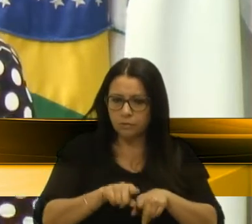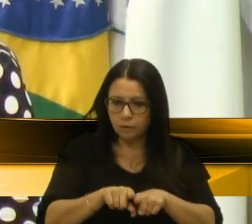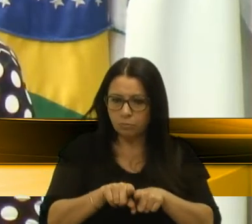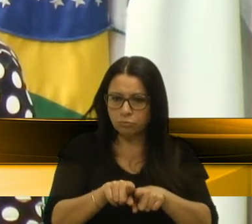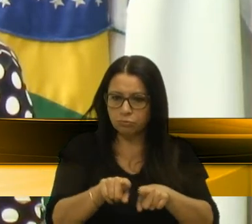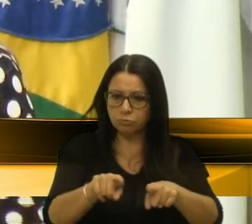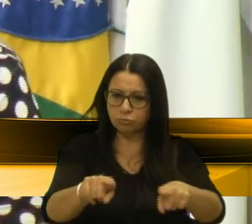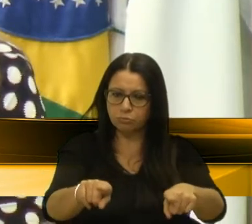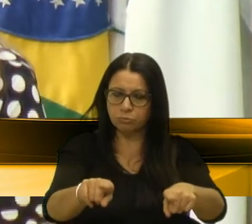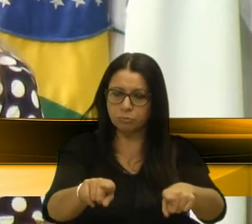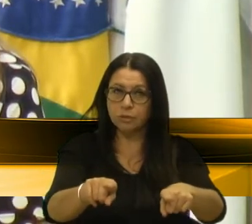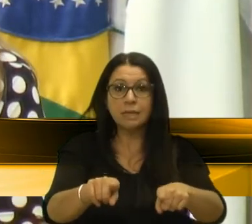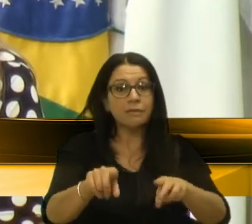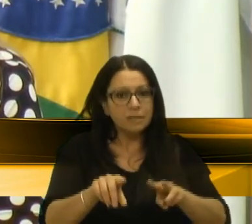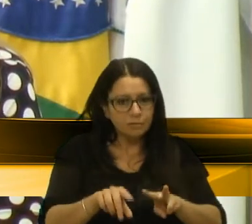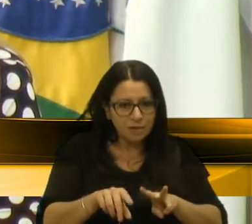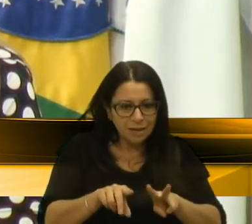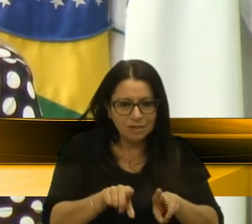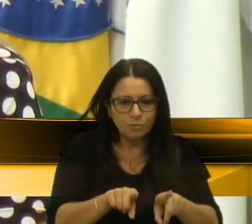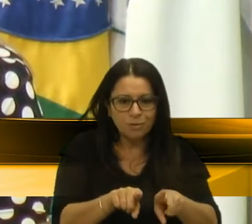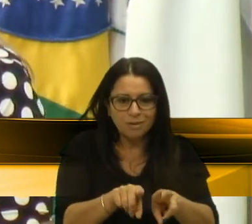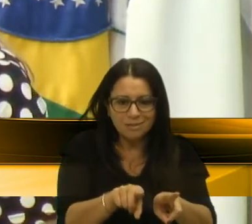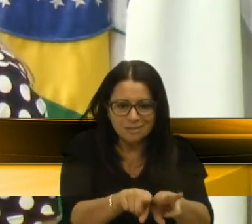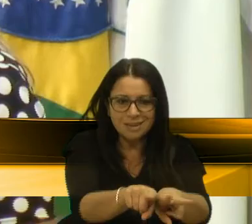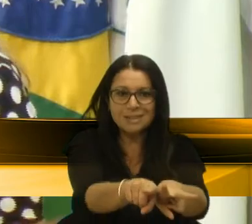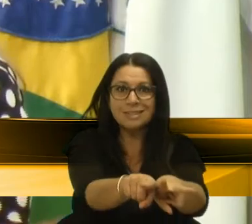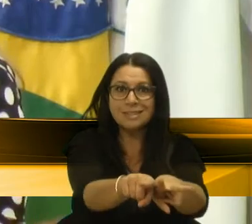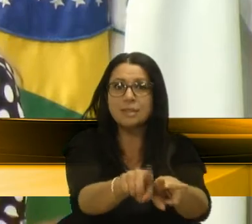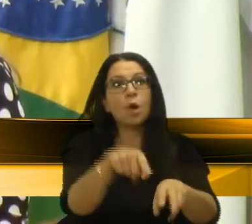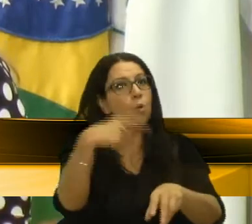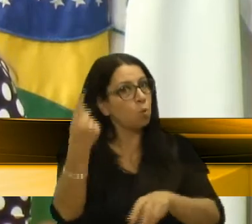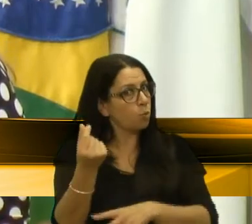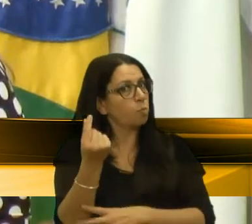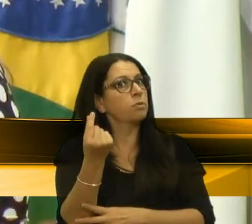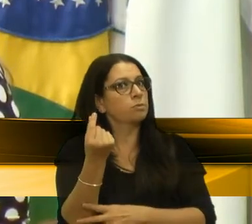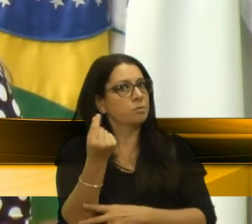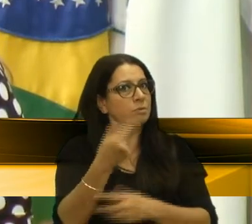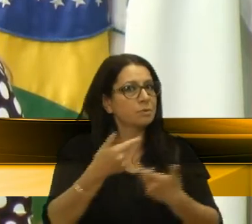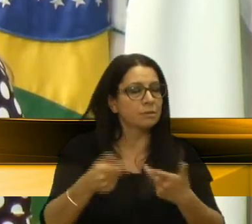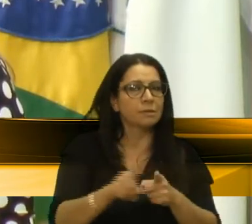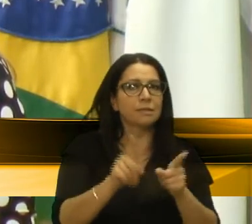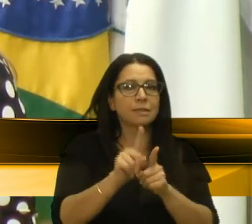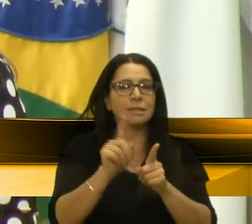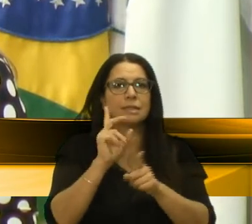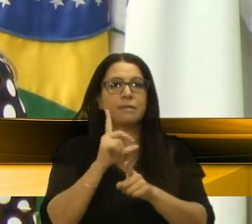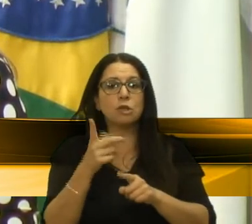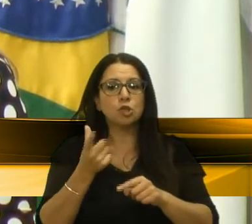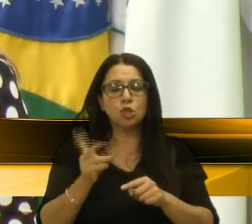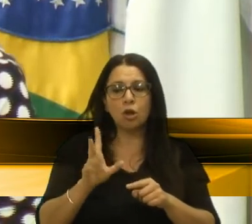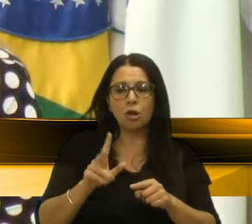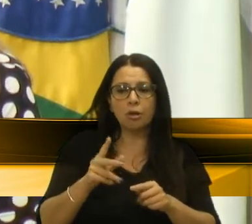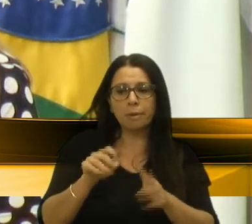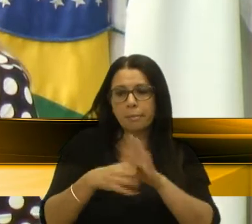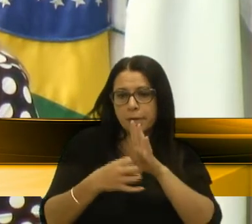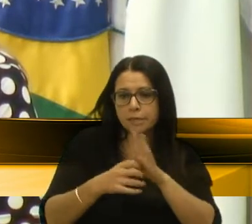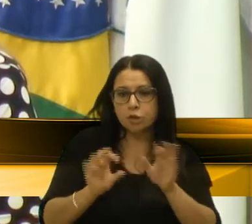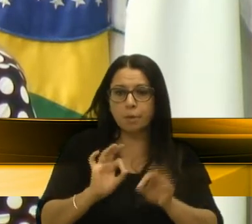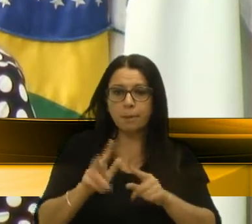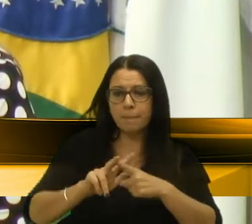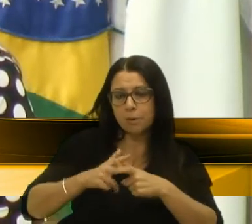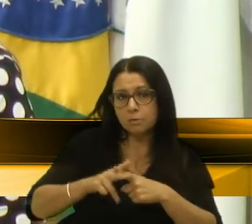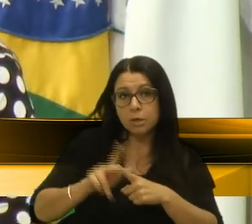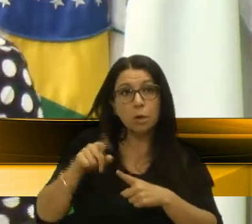fizermos uma terceira pista, tem outro preço. Se nós fizermos uma concessão apenas para manutenção, tem outro